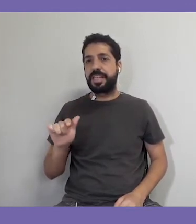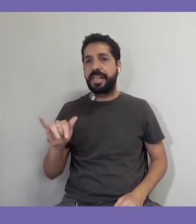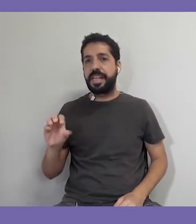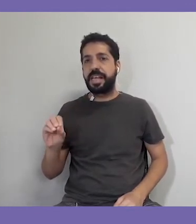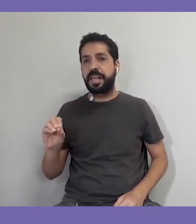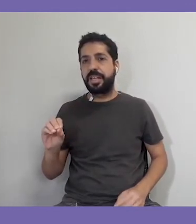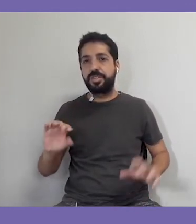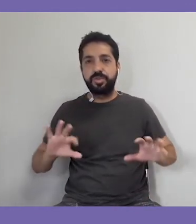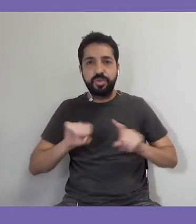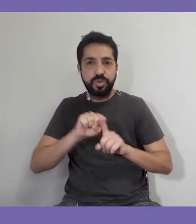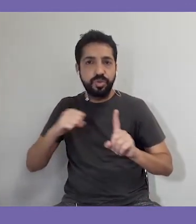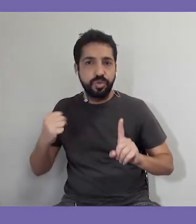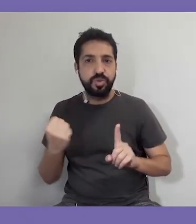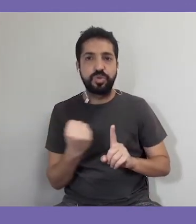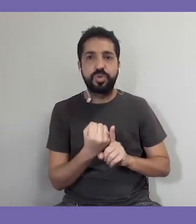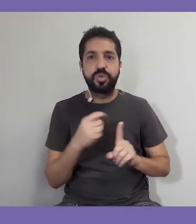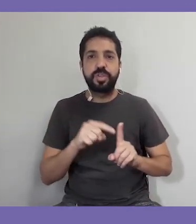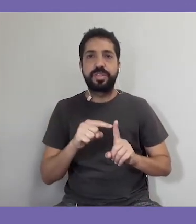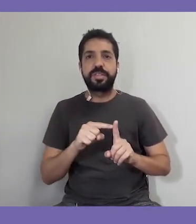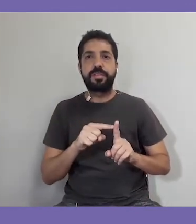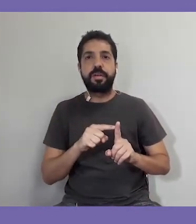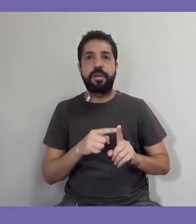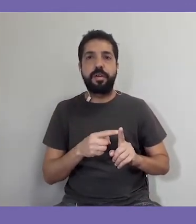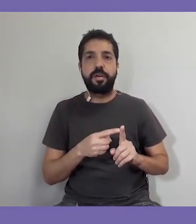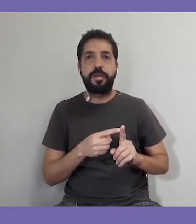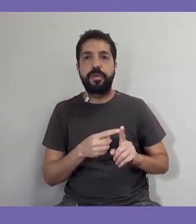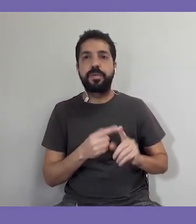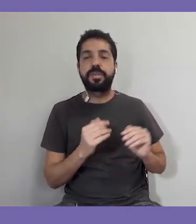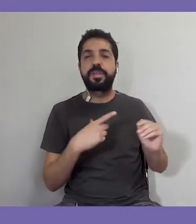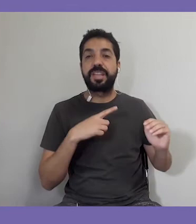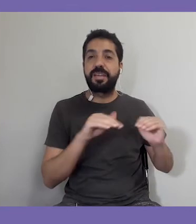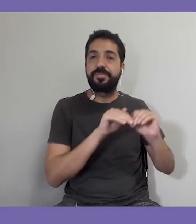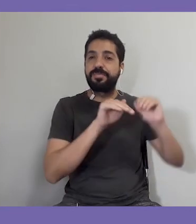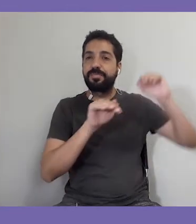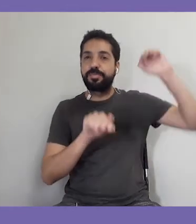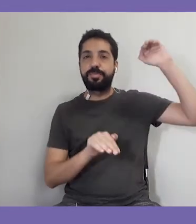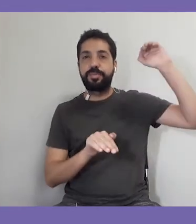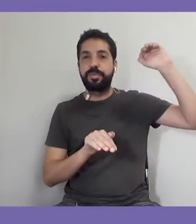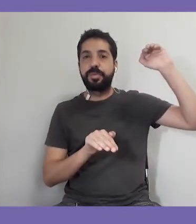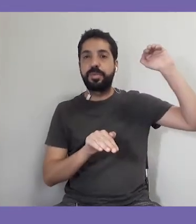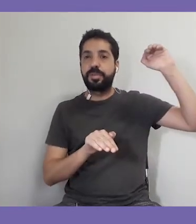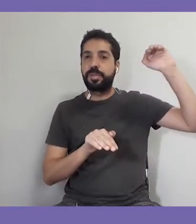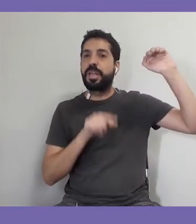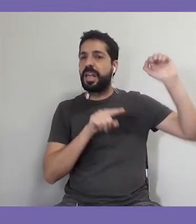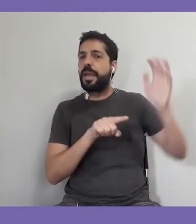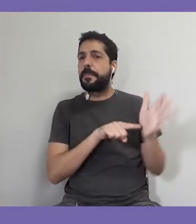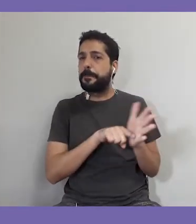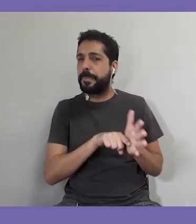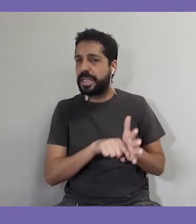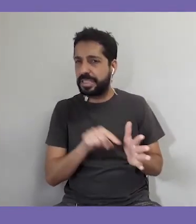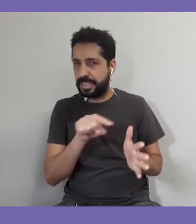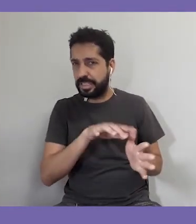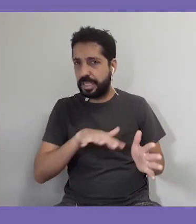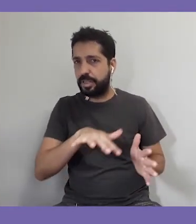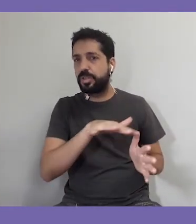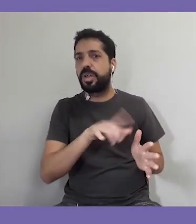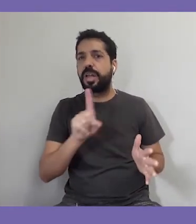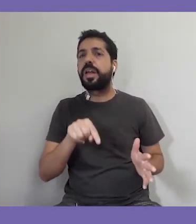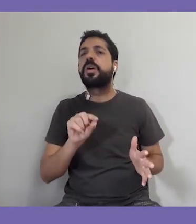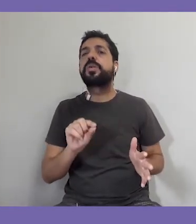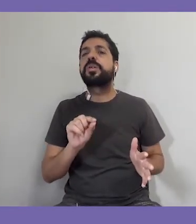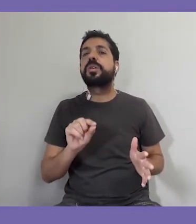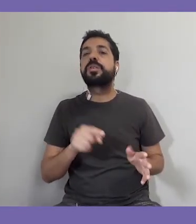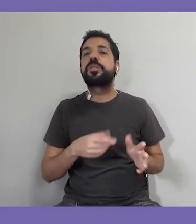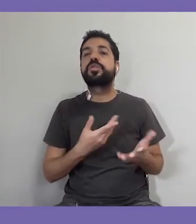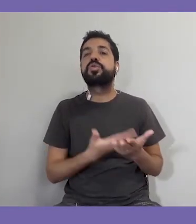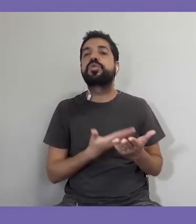viver numa estrutura social, política e econômica racializada. Normalmente a tendência dos pesquisadores e tal